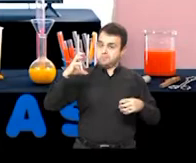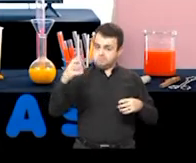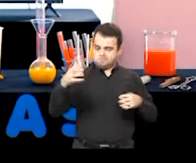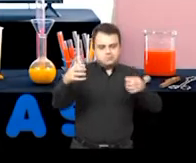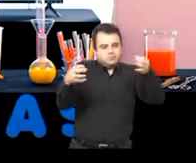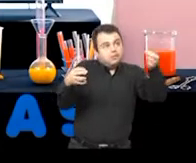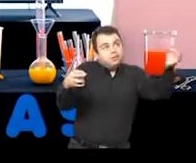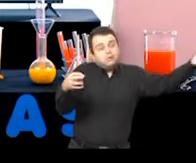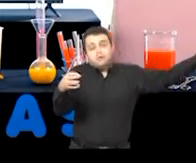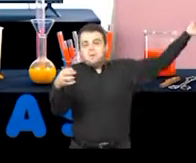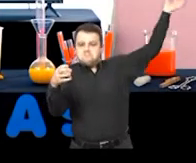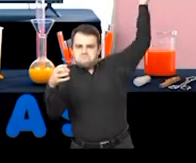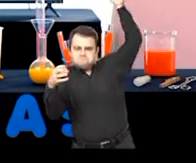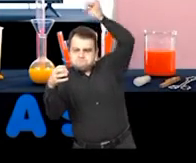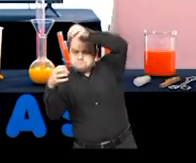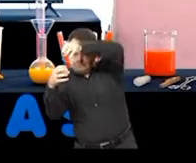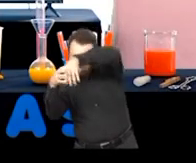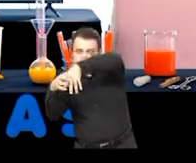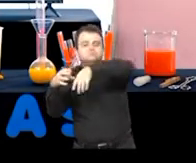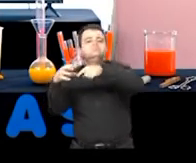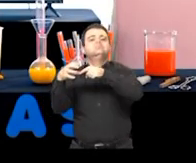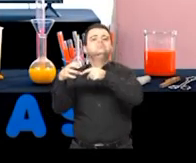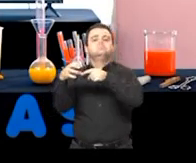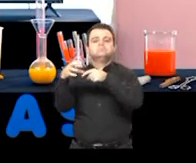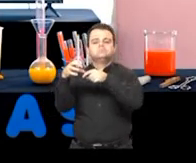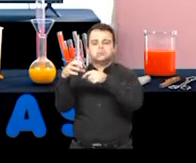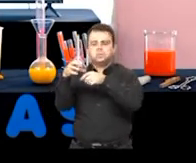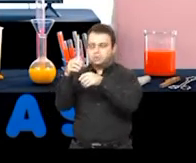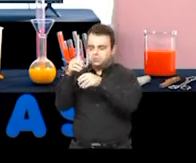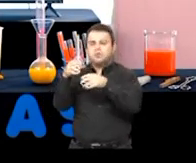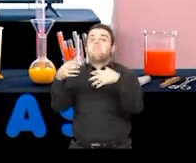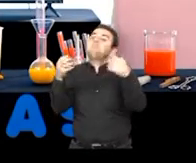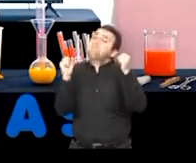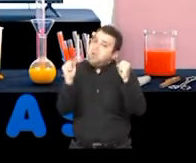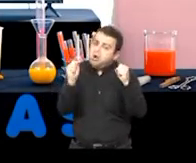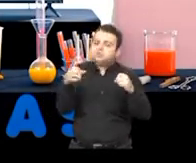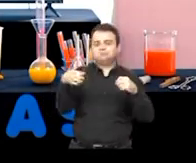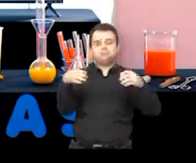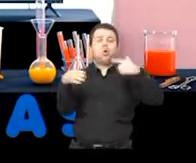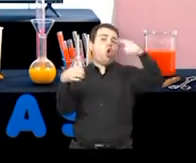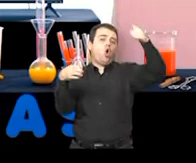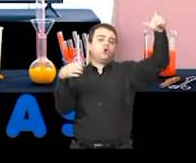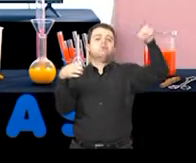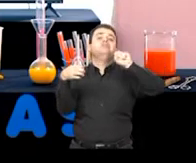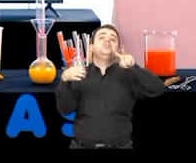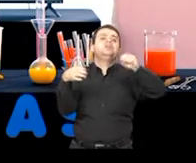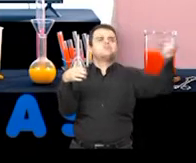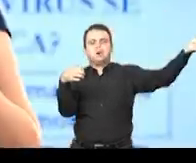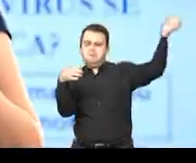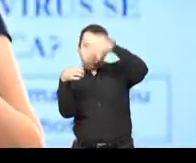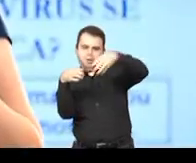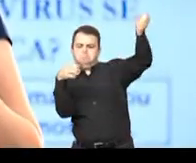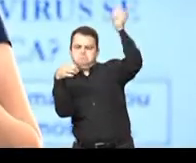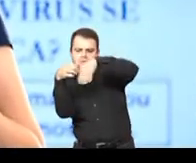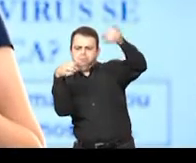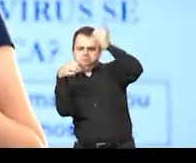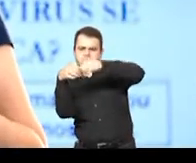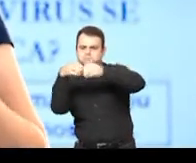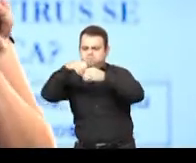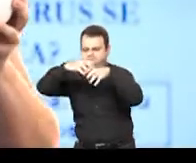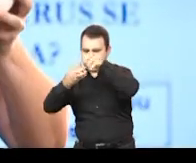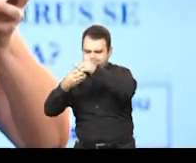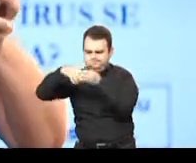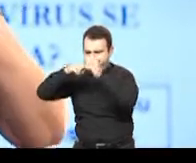ligar a essa célula, entrar na célula, e nessa célula podem caber outros vírus, e aí vai